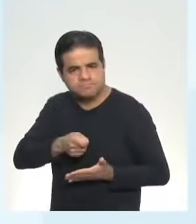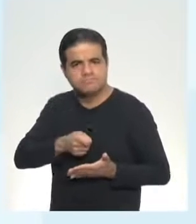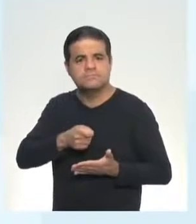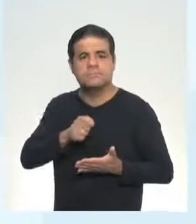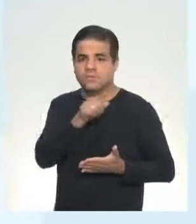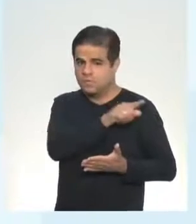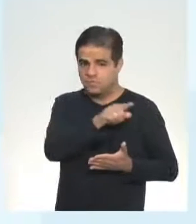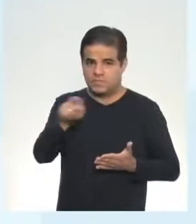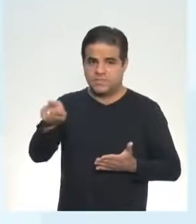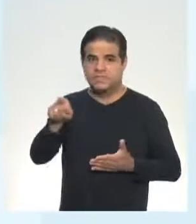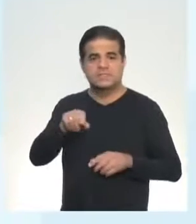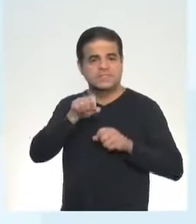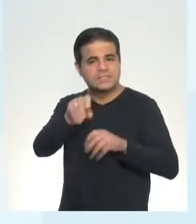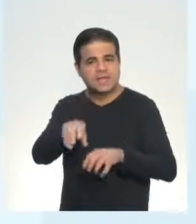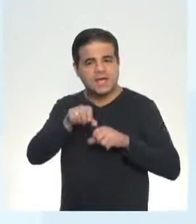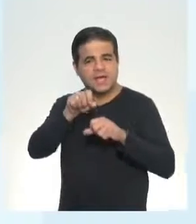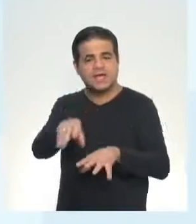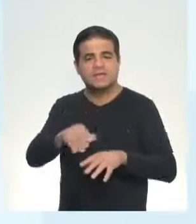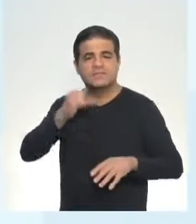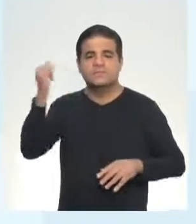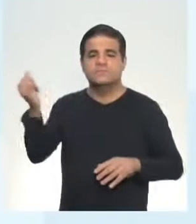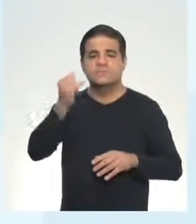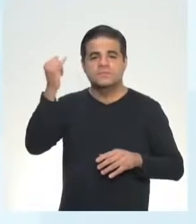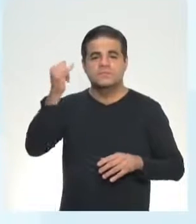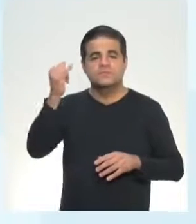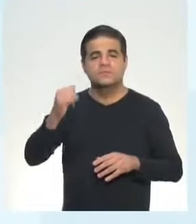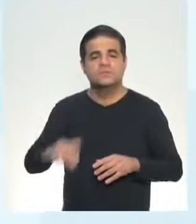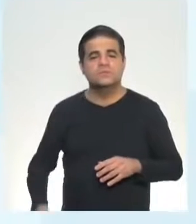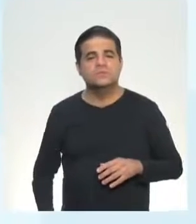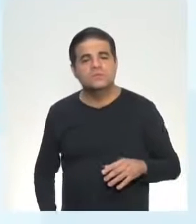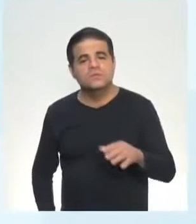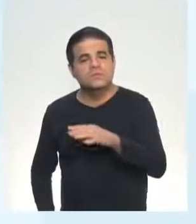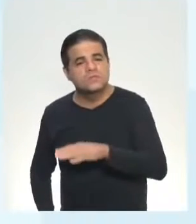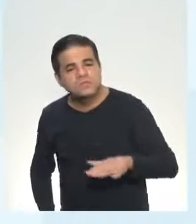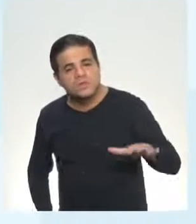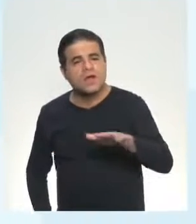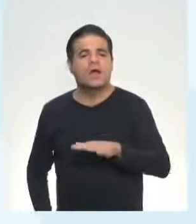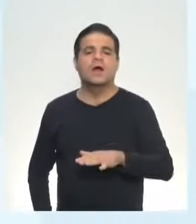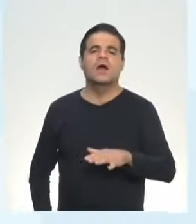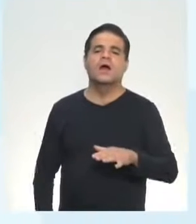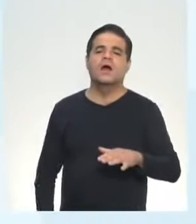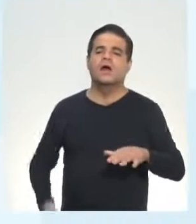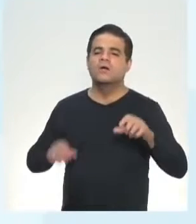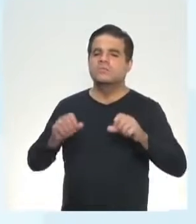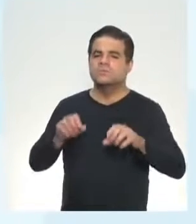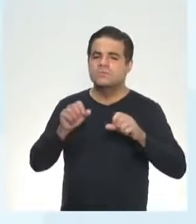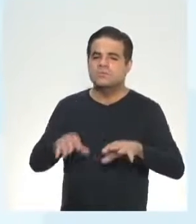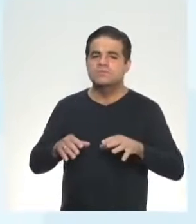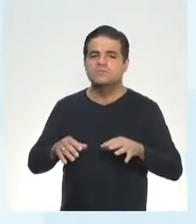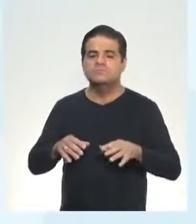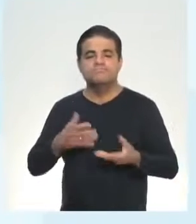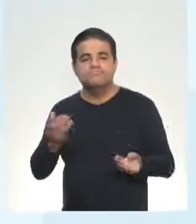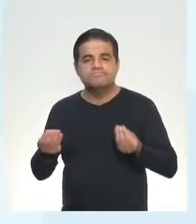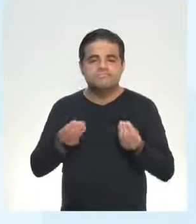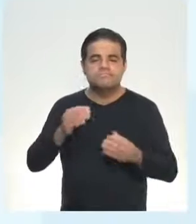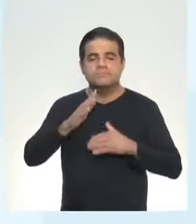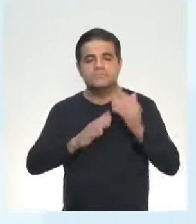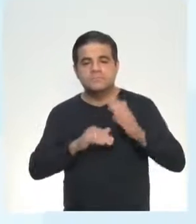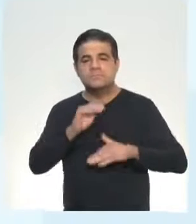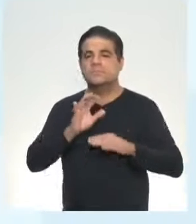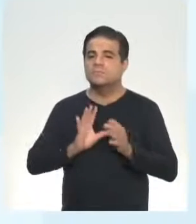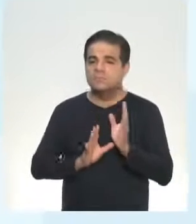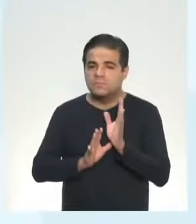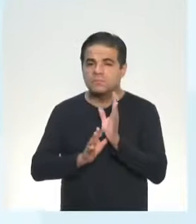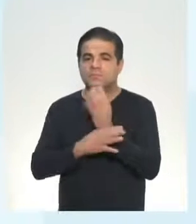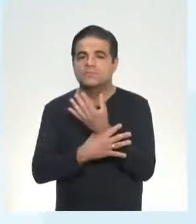obrigação de vocês ensinarem a importância de um espaço educacional como este, fazer ações que